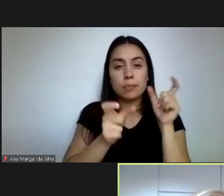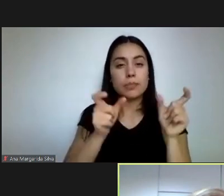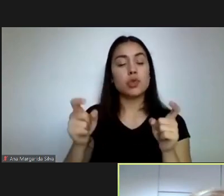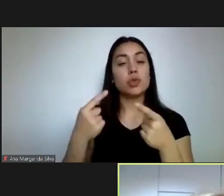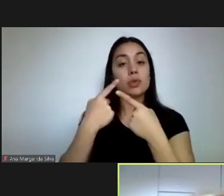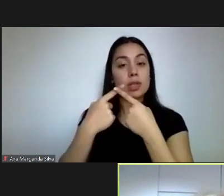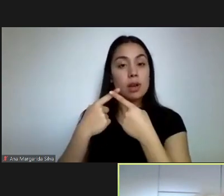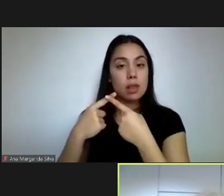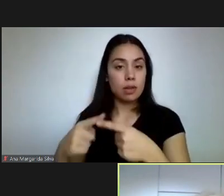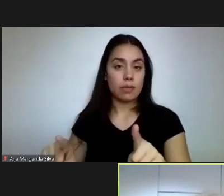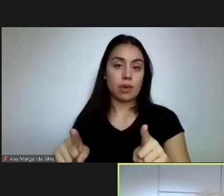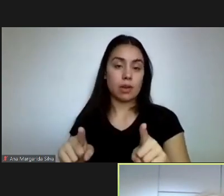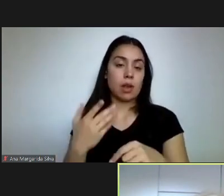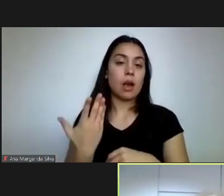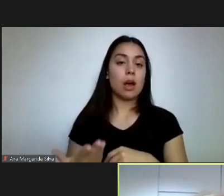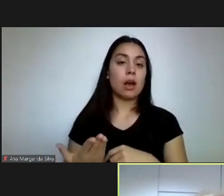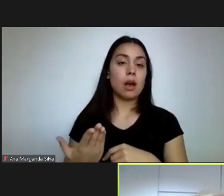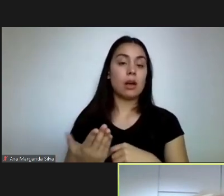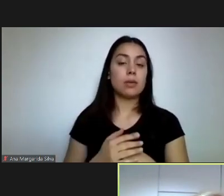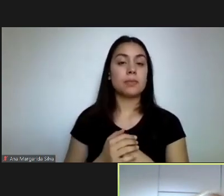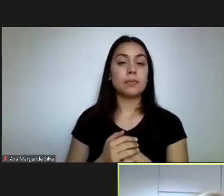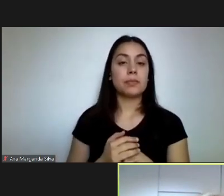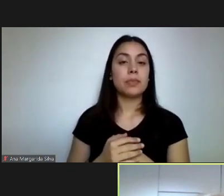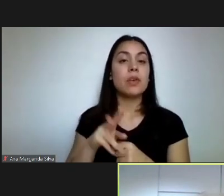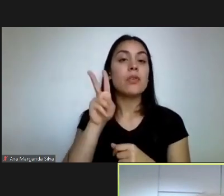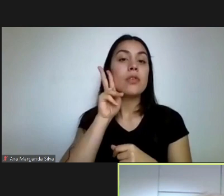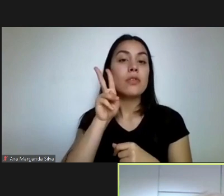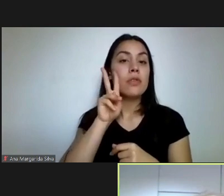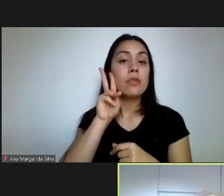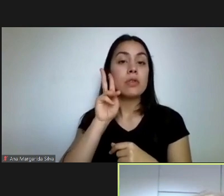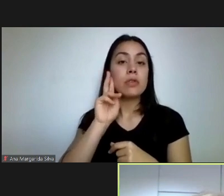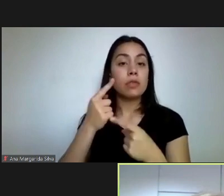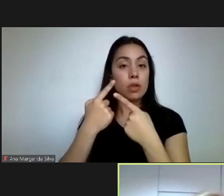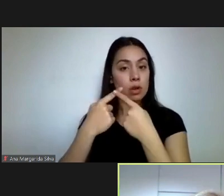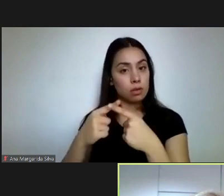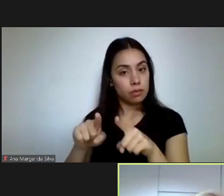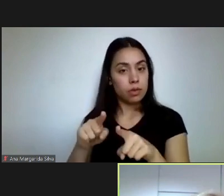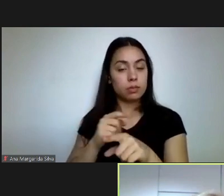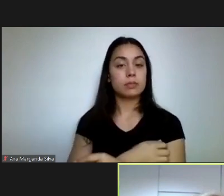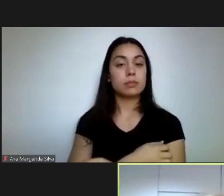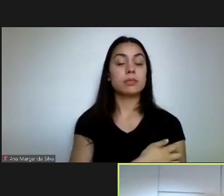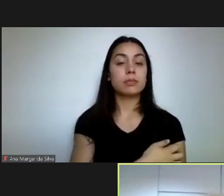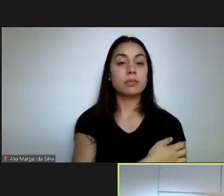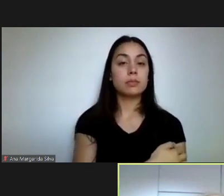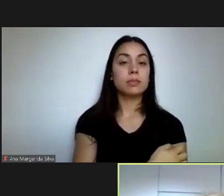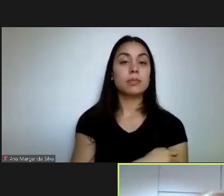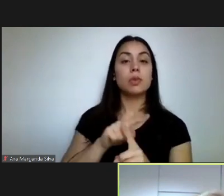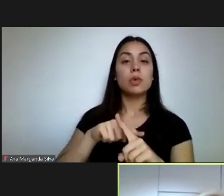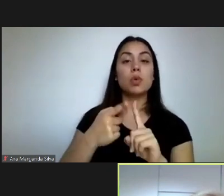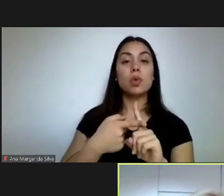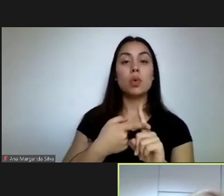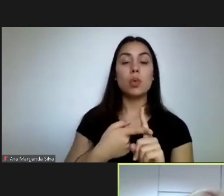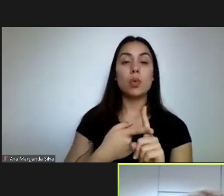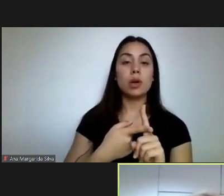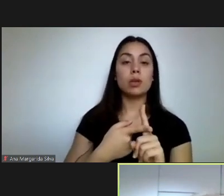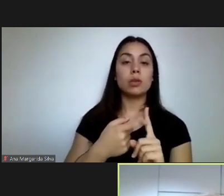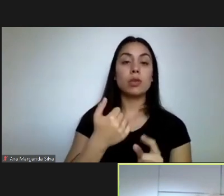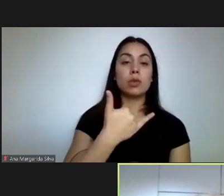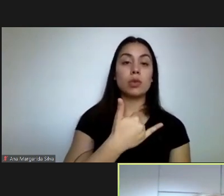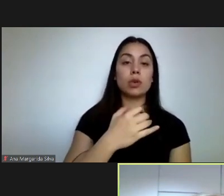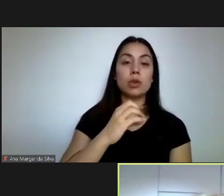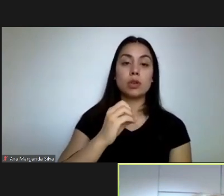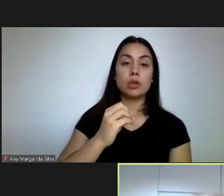a oportunidade de valorizarmos a diferença. Nós tínhamos em 2019, 2020,